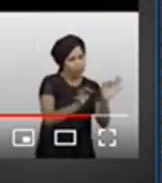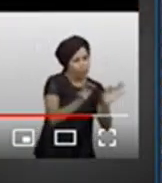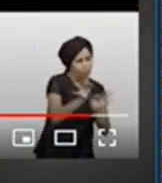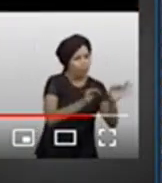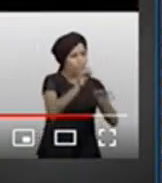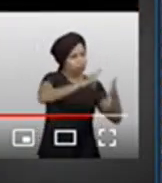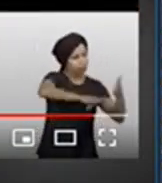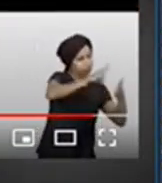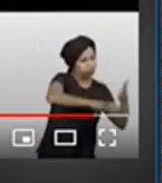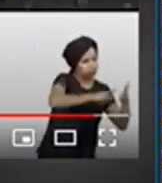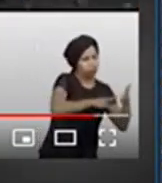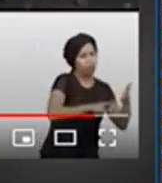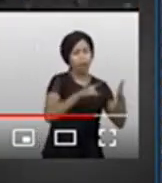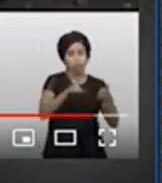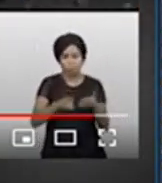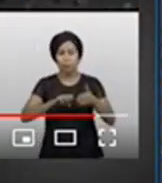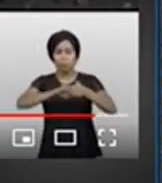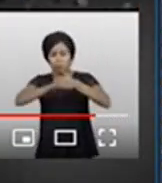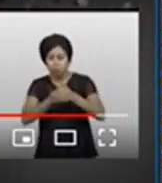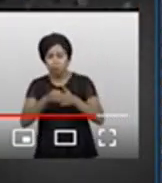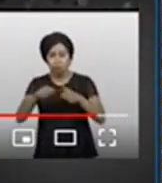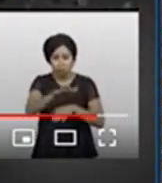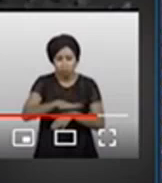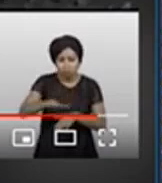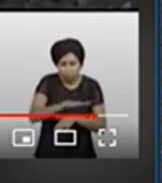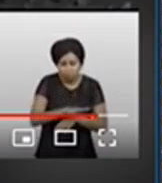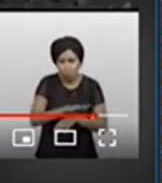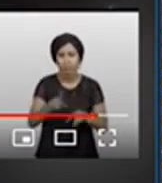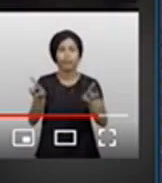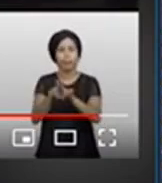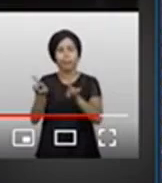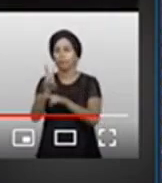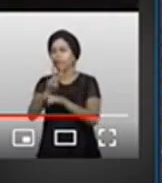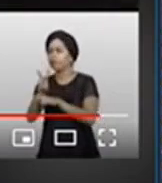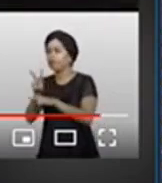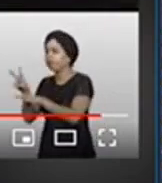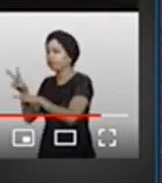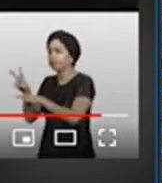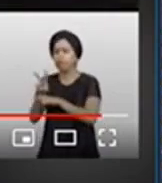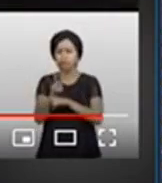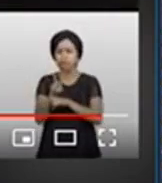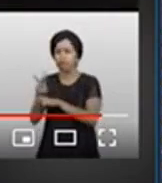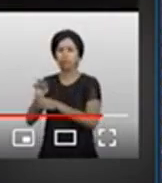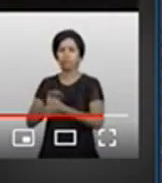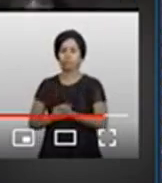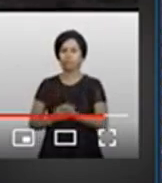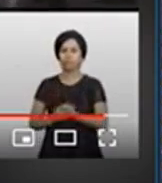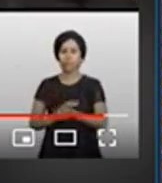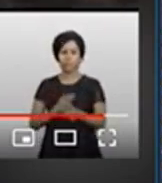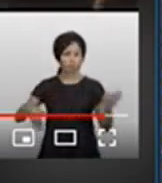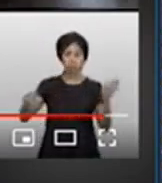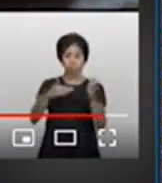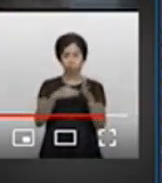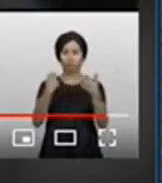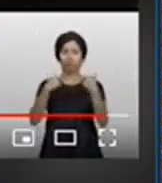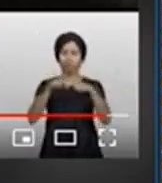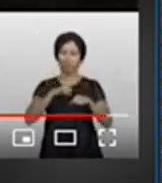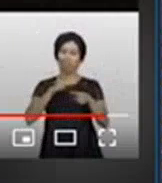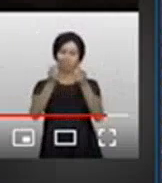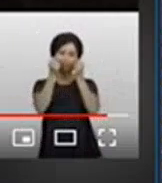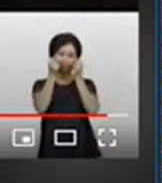da área até a inspeção de segurança após a detonação. Toda atenção é necessária, pois nesse